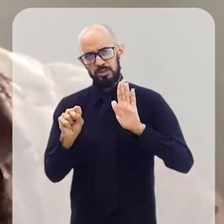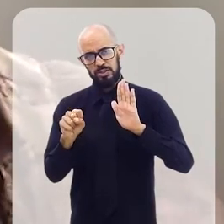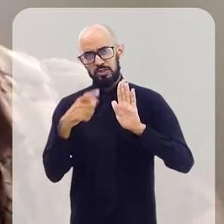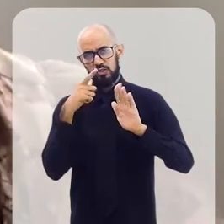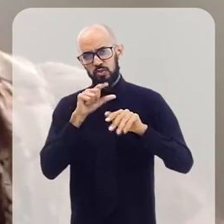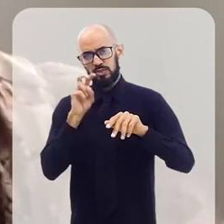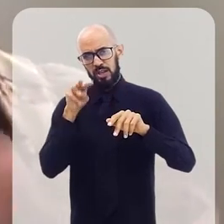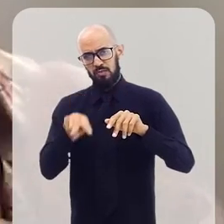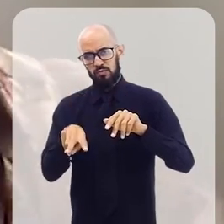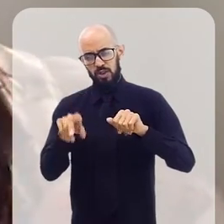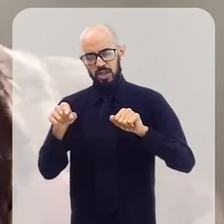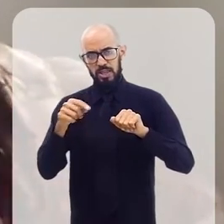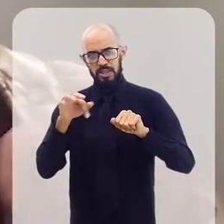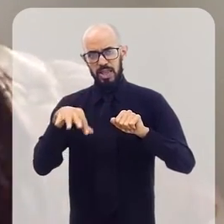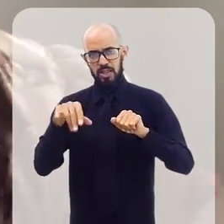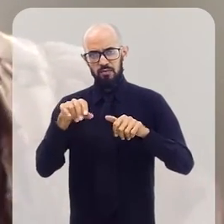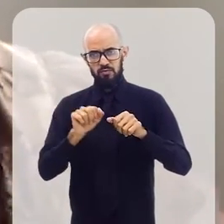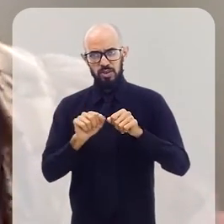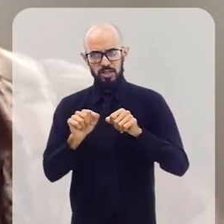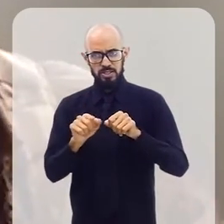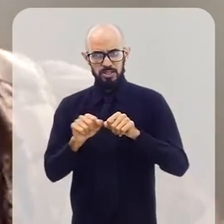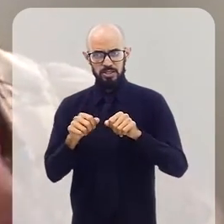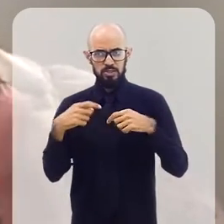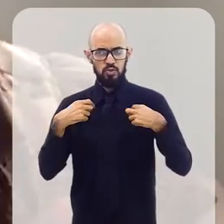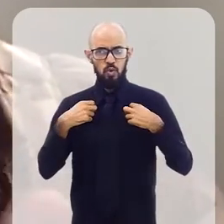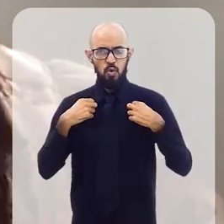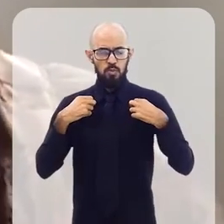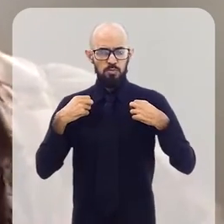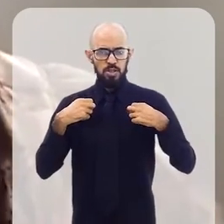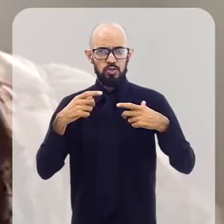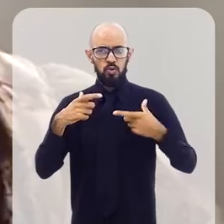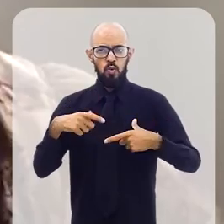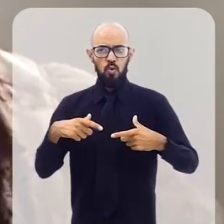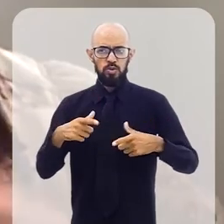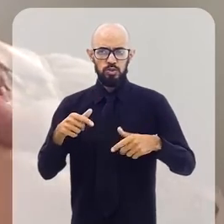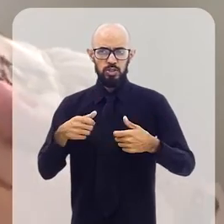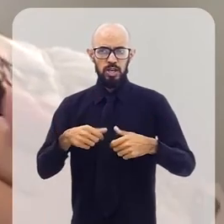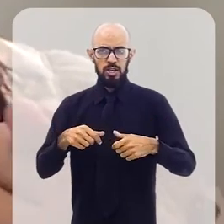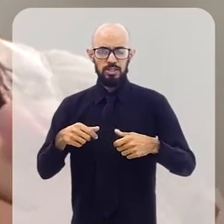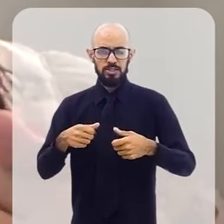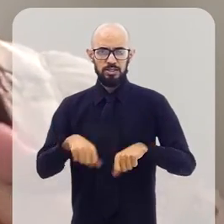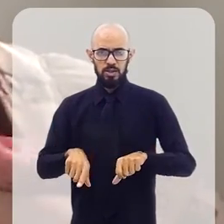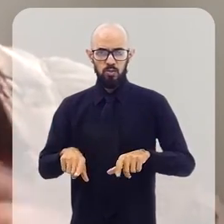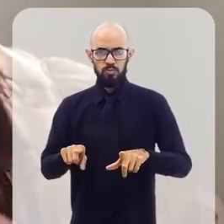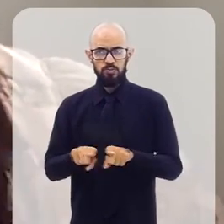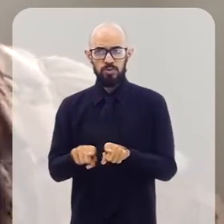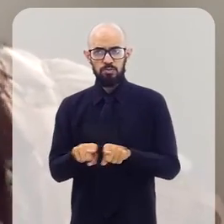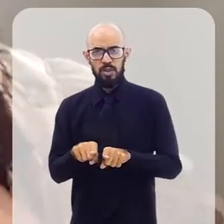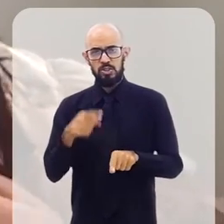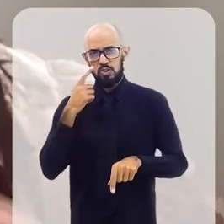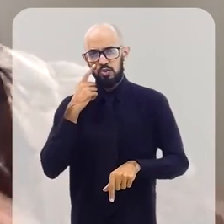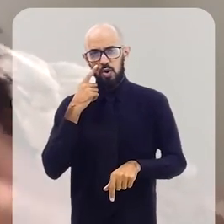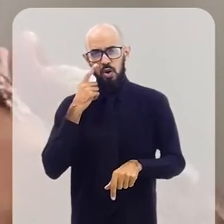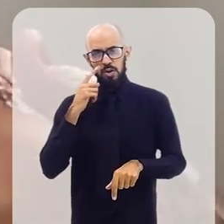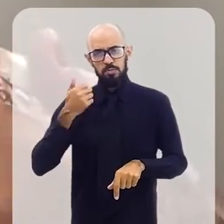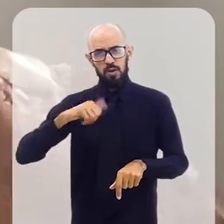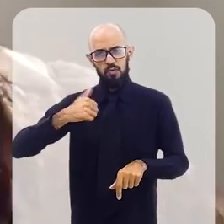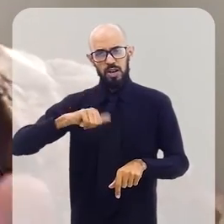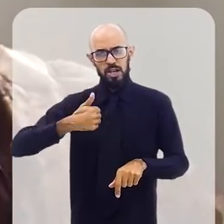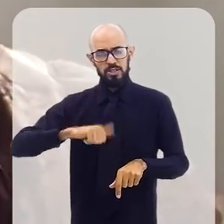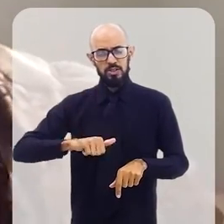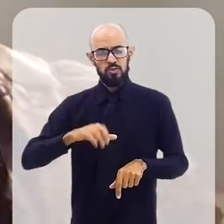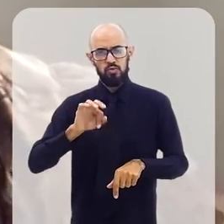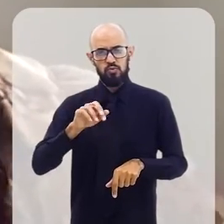consegue enxergar aonde estão, quem fez nossas roupas, né? Onde estão essas pessoas, A gente também olha